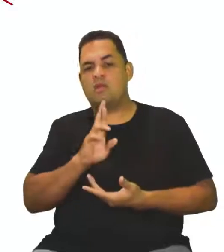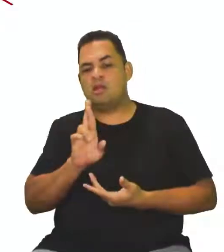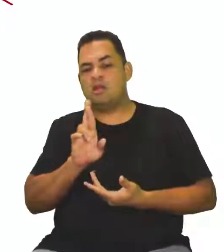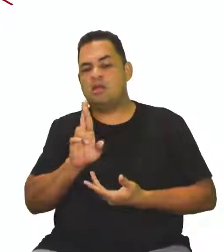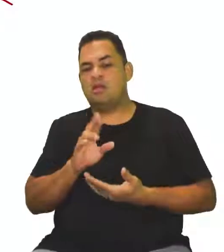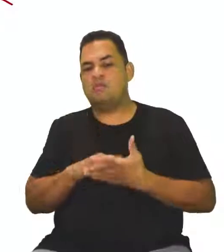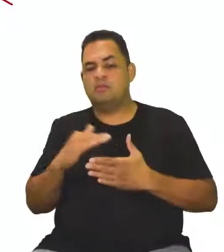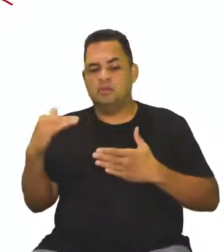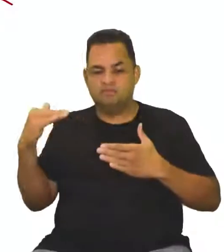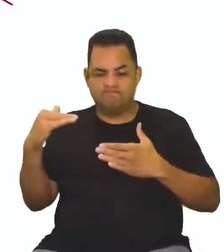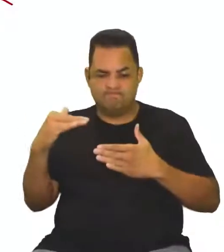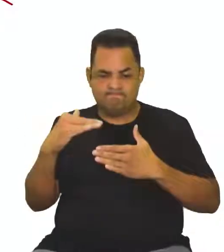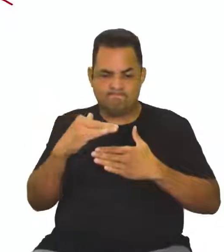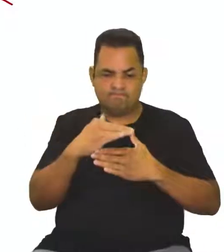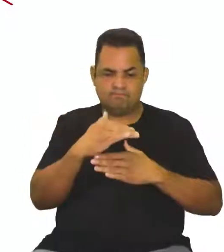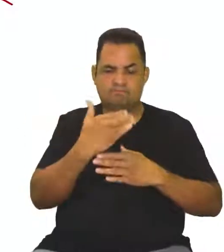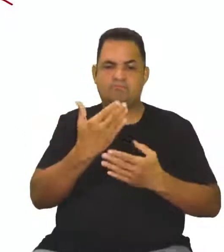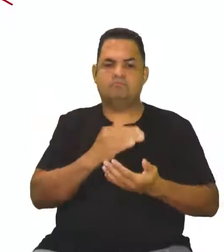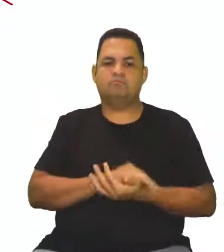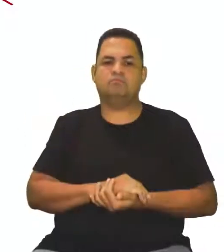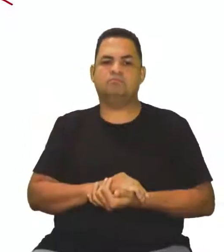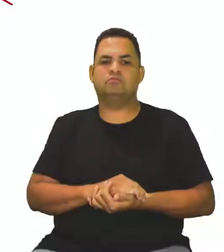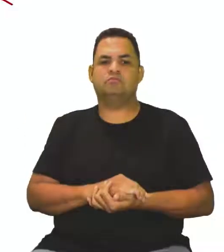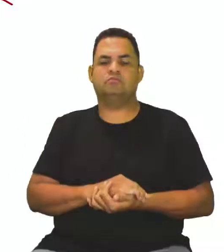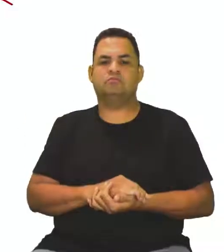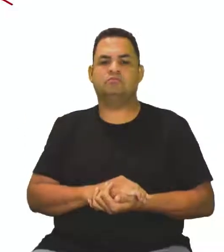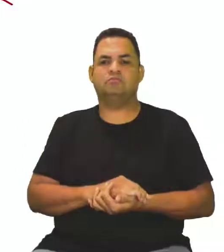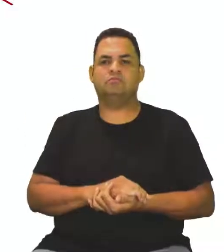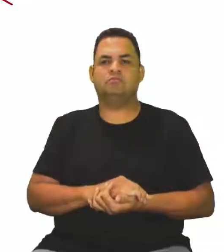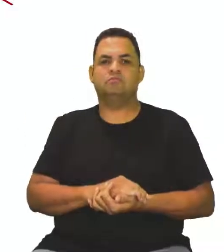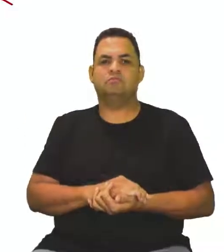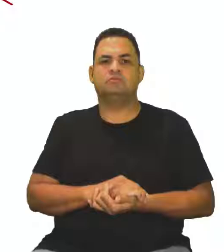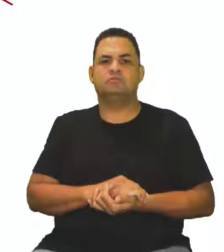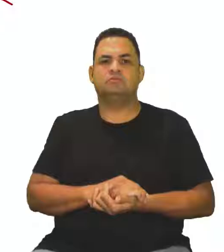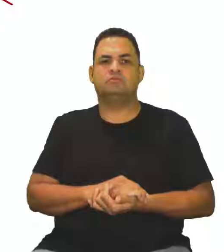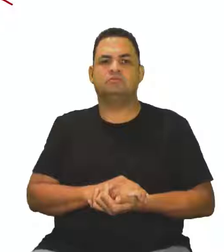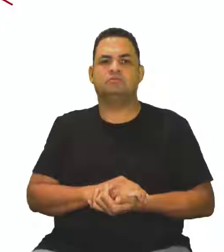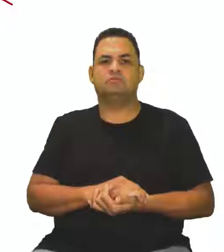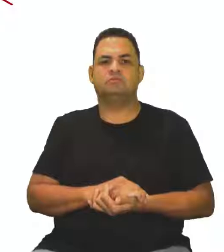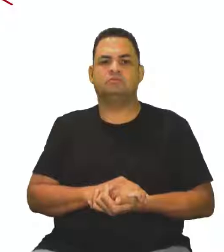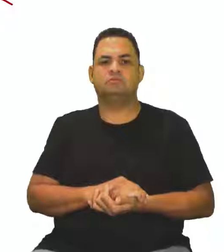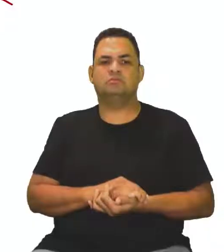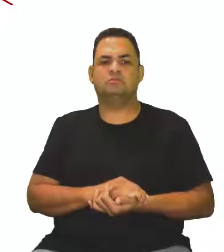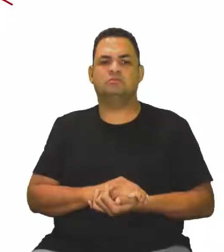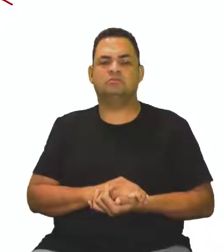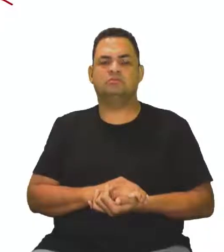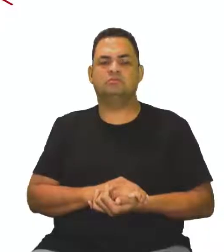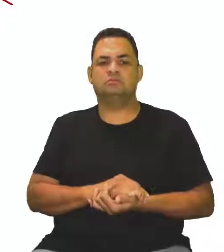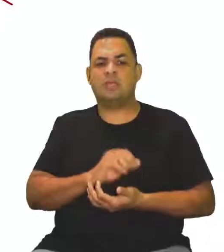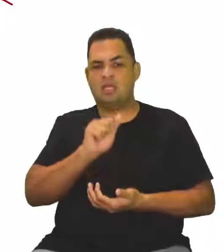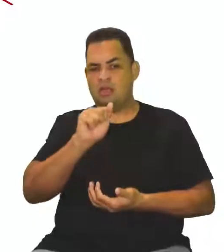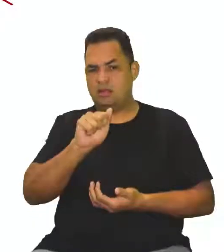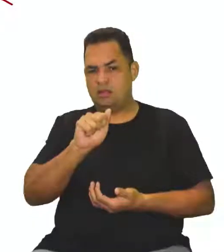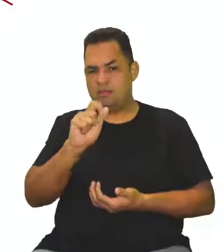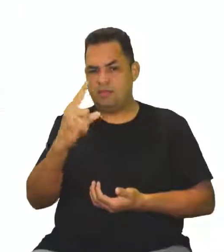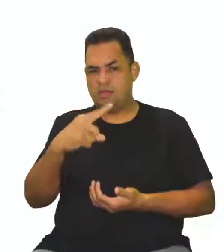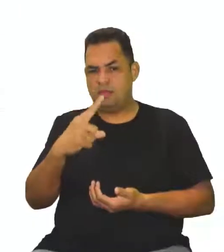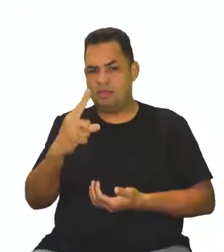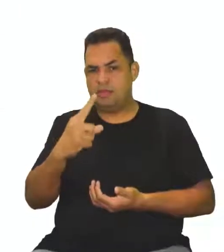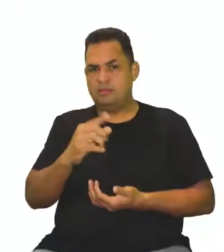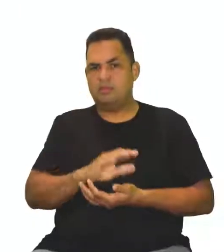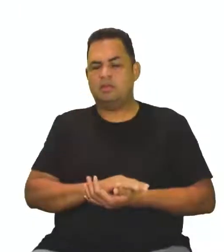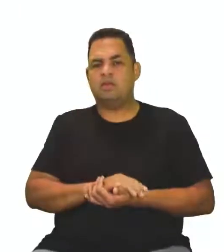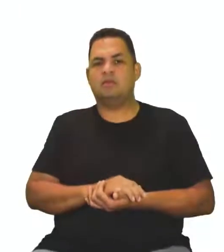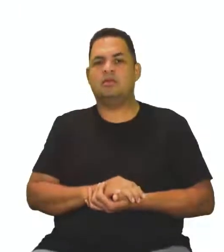à passagem da corrente, por mais que ela seja mínima, tá bom? Esse aqui foi o nosso amperímetro. Vamos